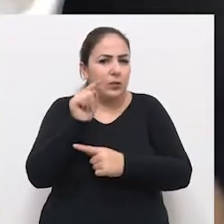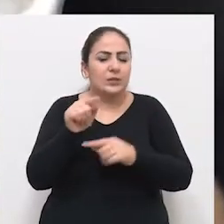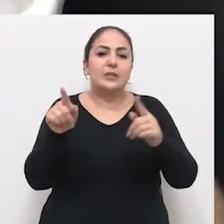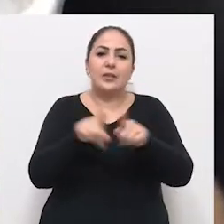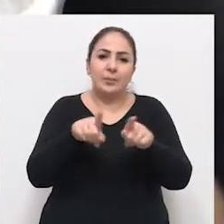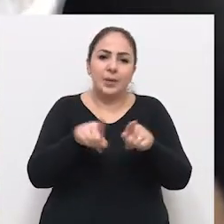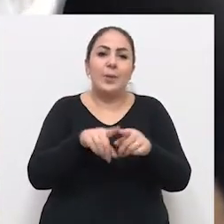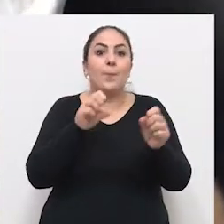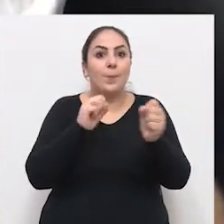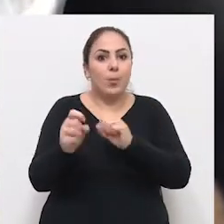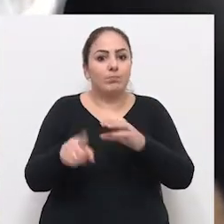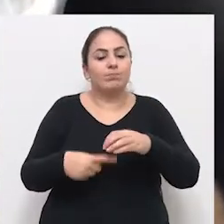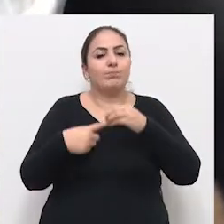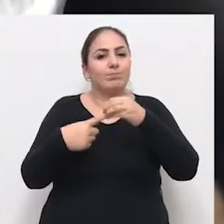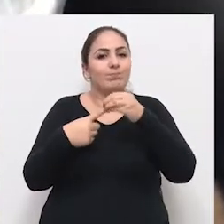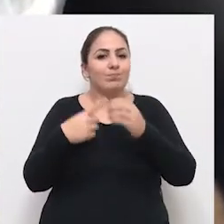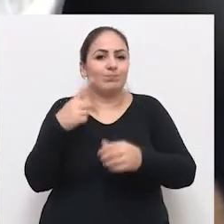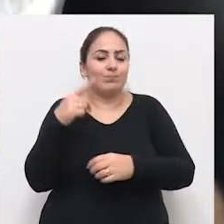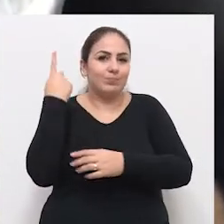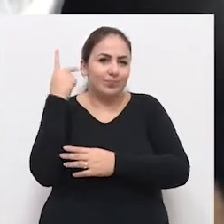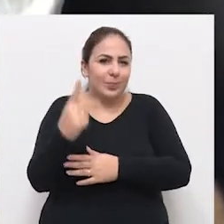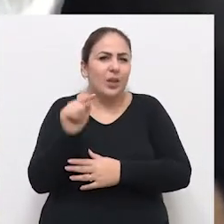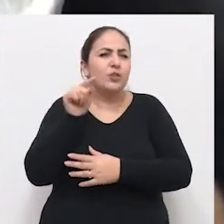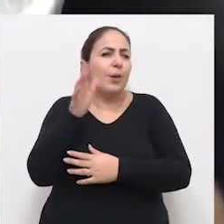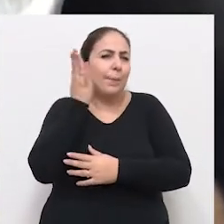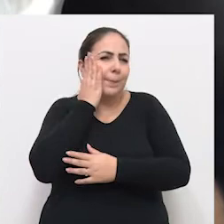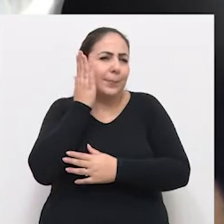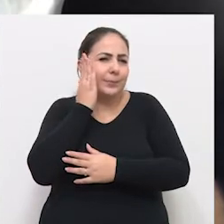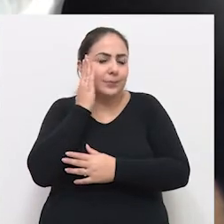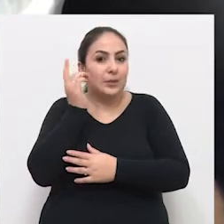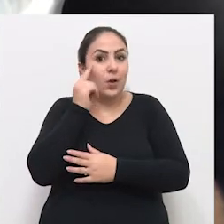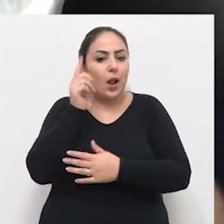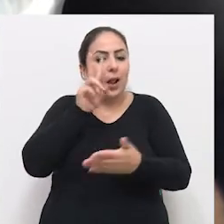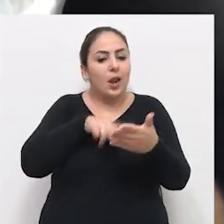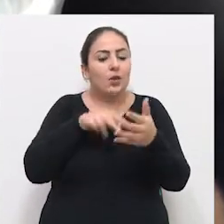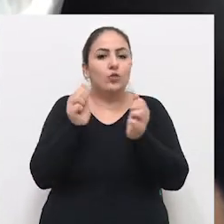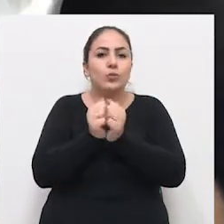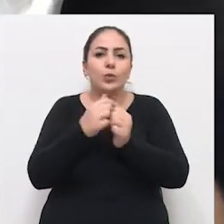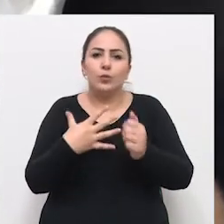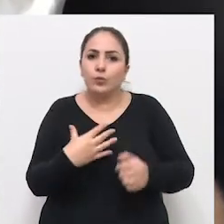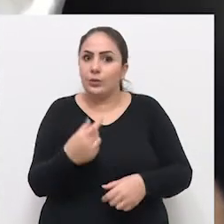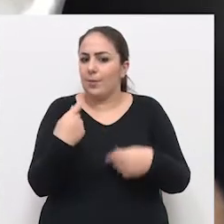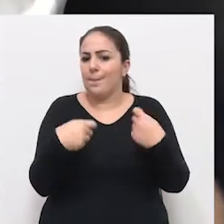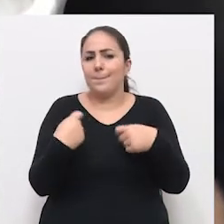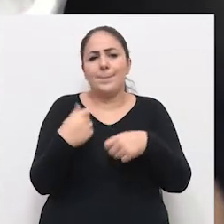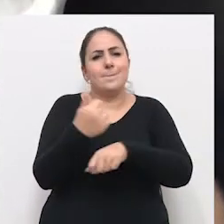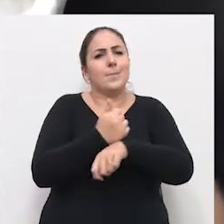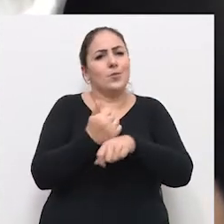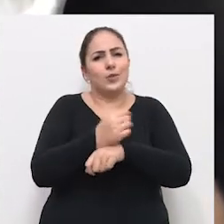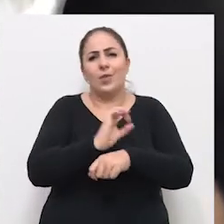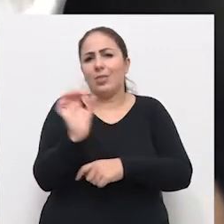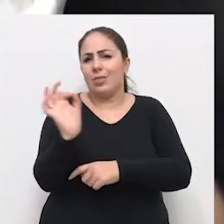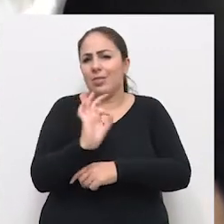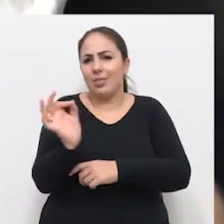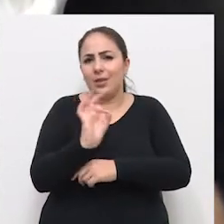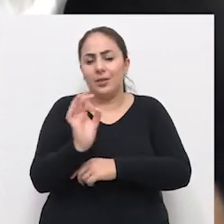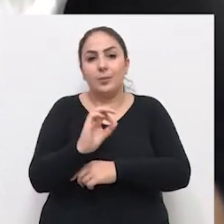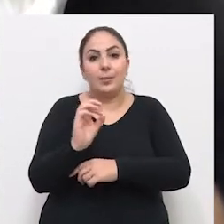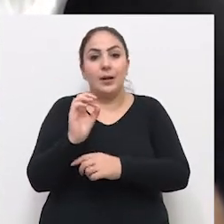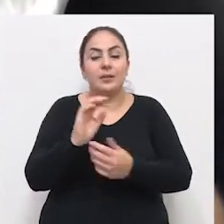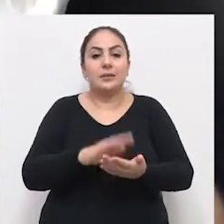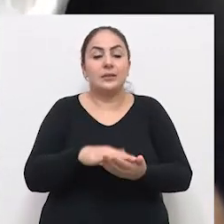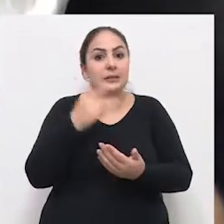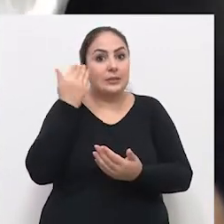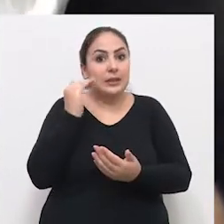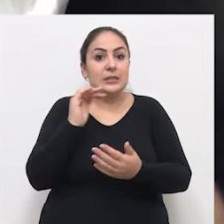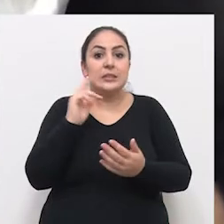você também pode ser protagonista desta história. Já pensou em ler para os seus filhos? E não precisa ser profissional não para interpretar as